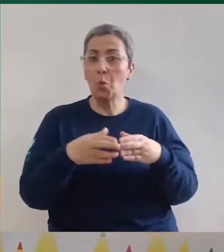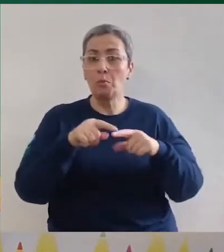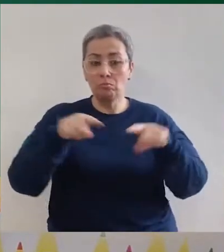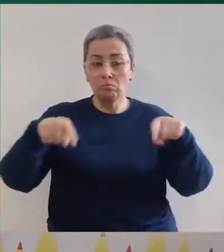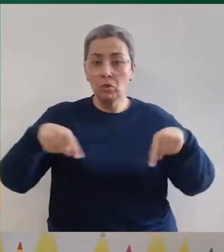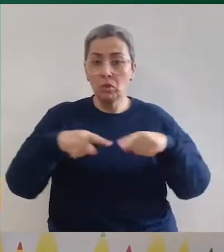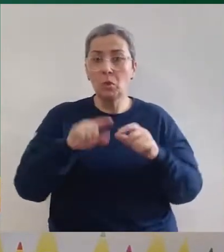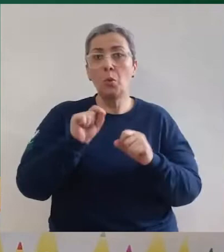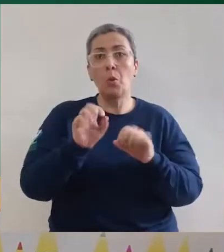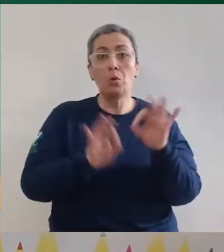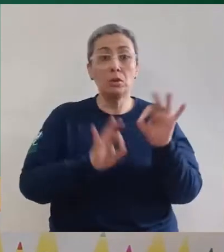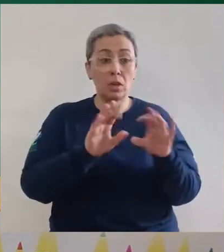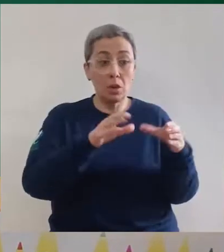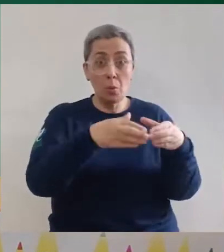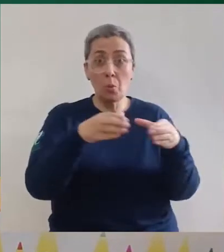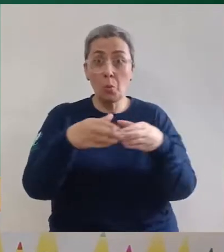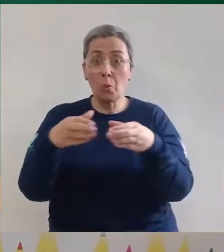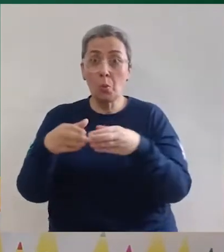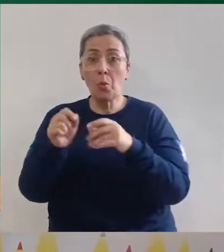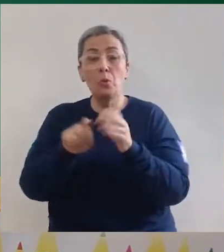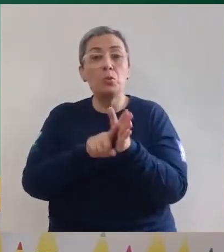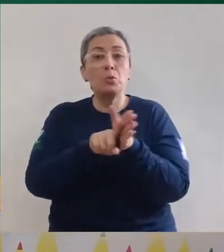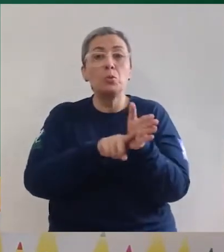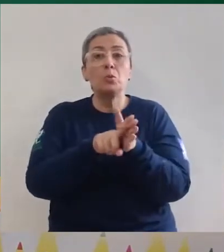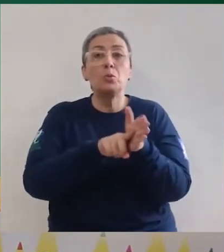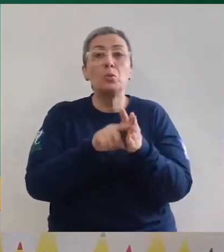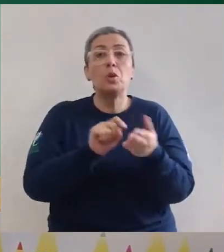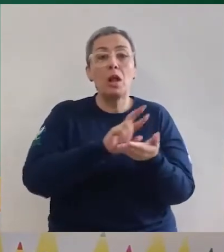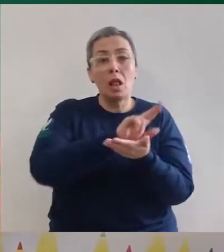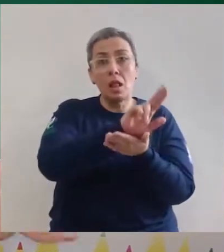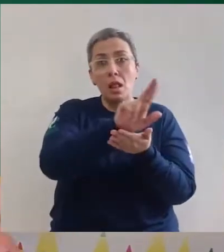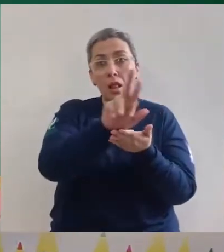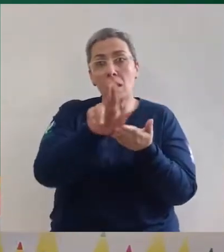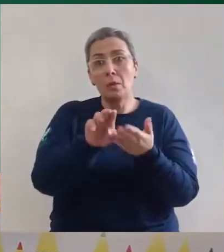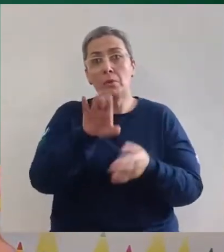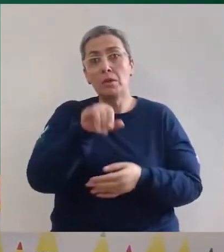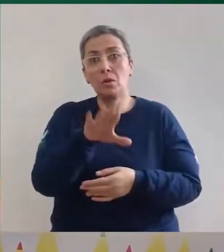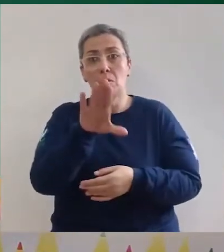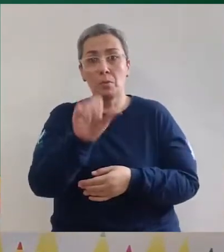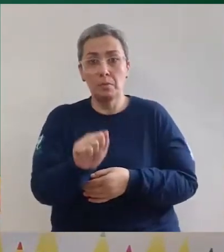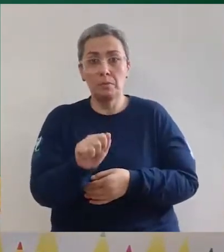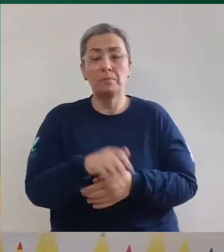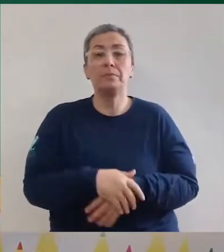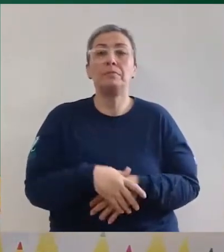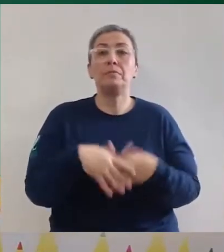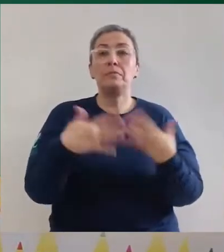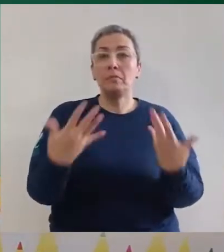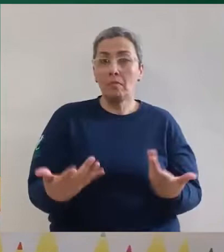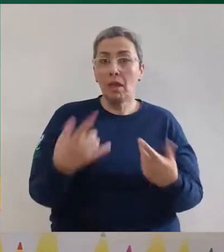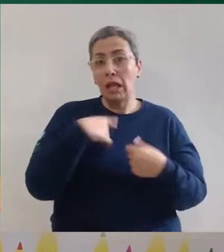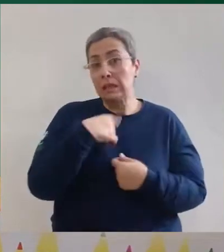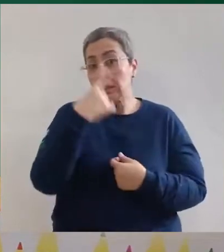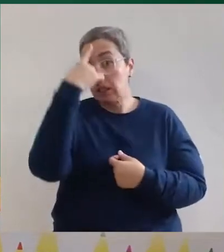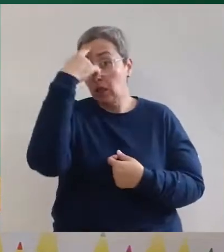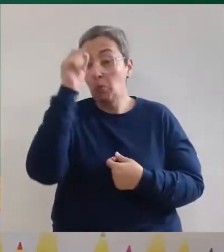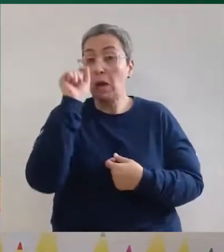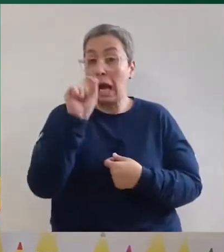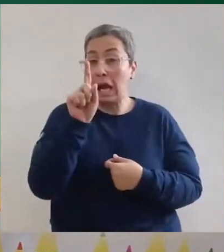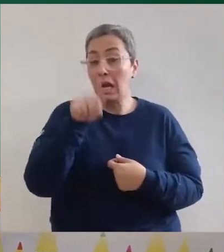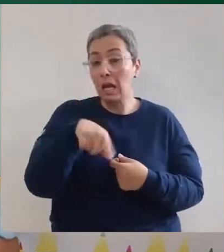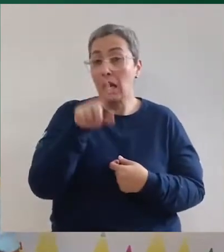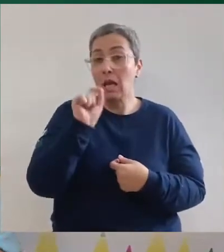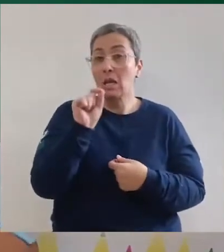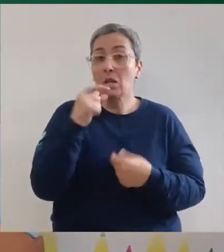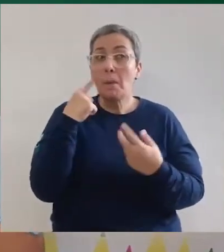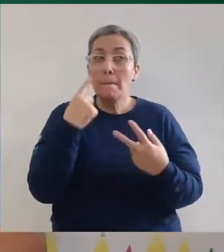ou, organizados em grupos, investigarem os diferentes biomas. A ideia é